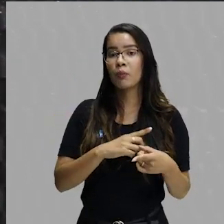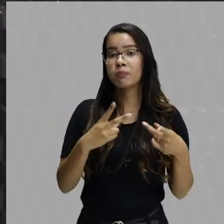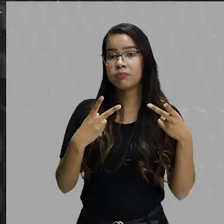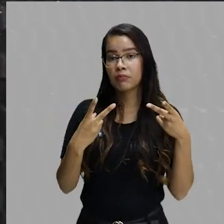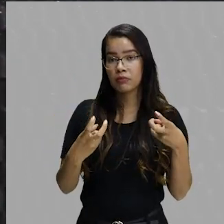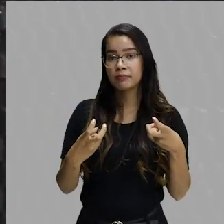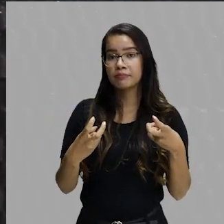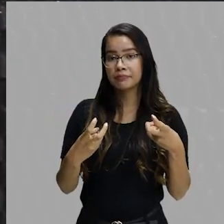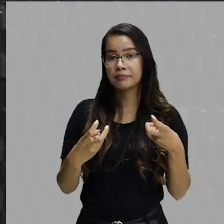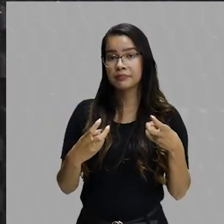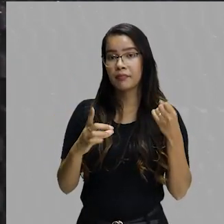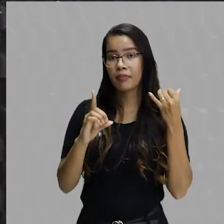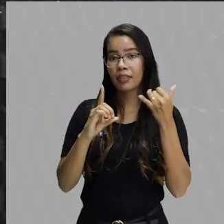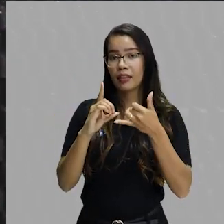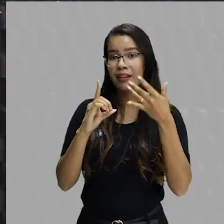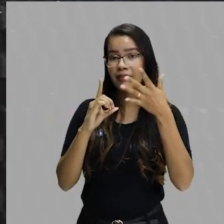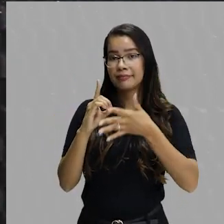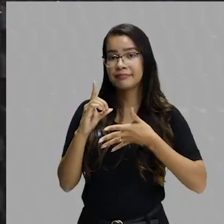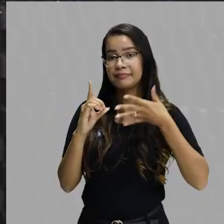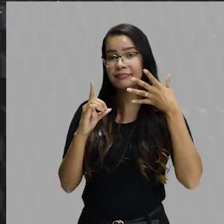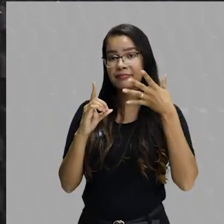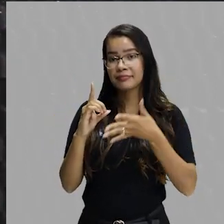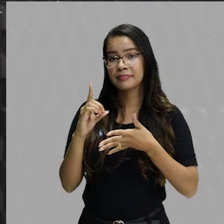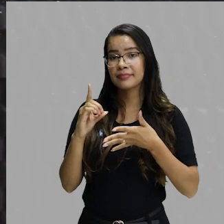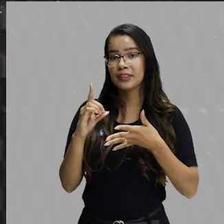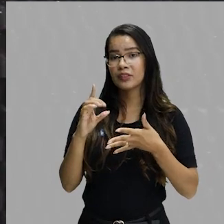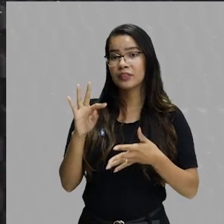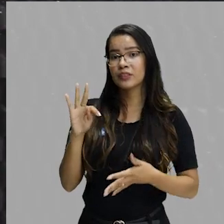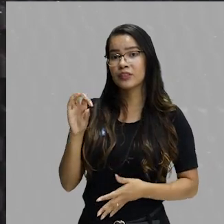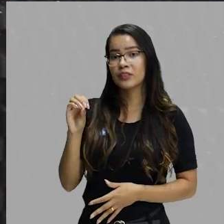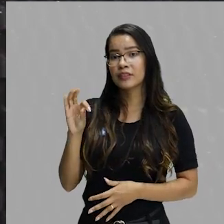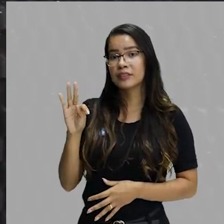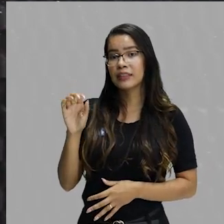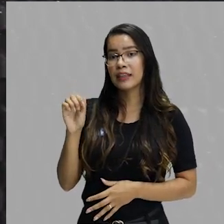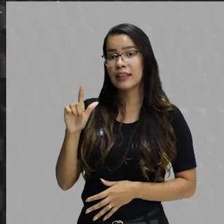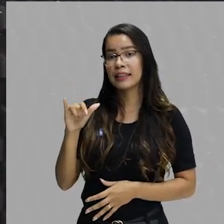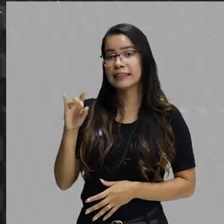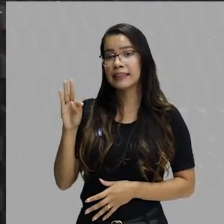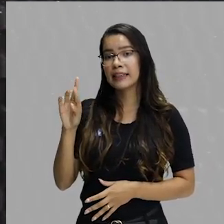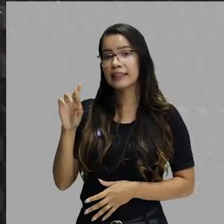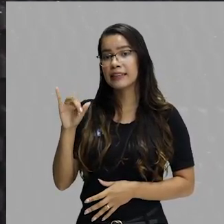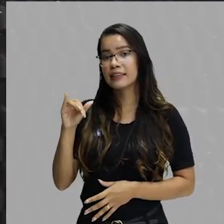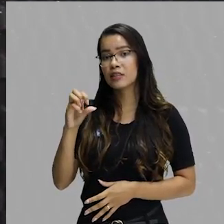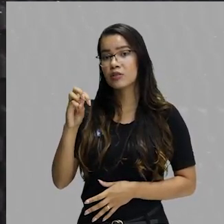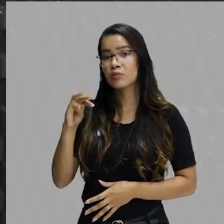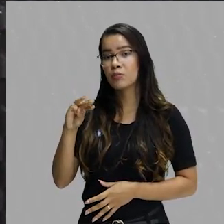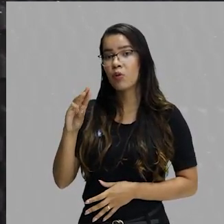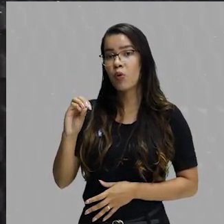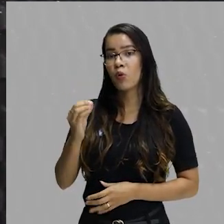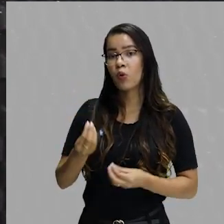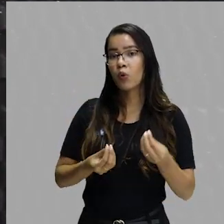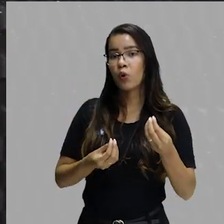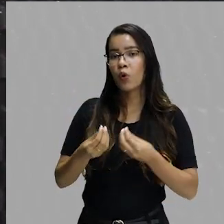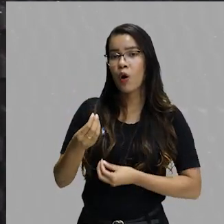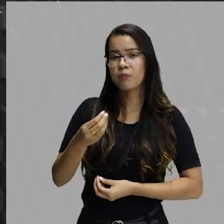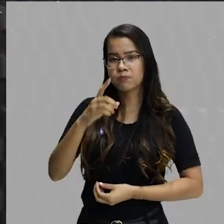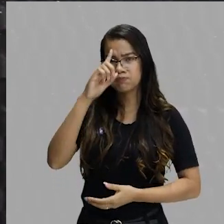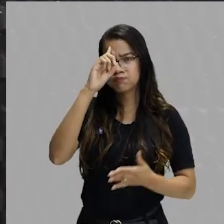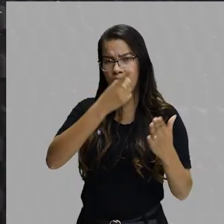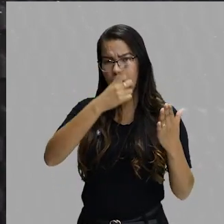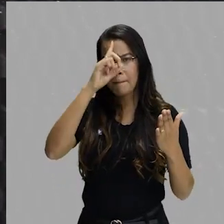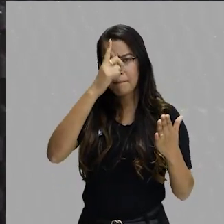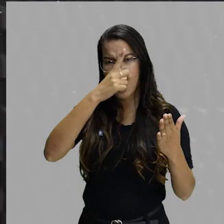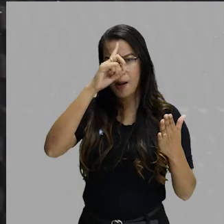a definição do totalitarismo como regime fascista. Ele